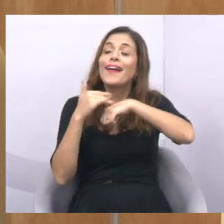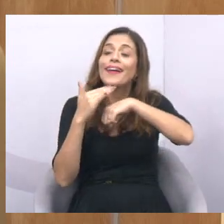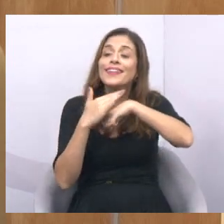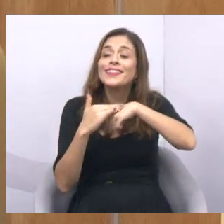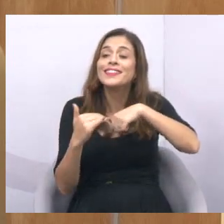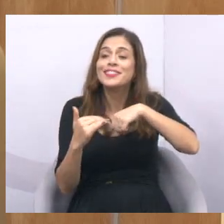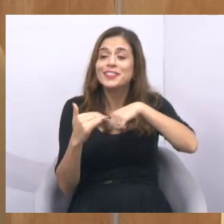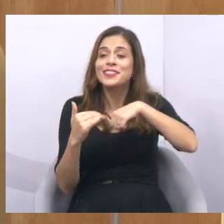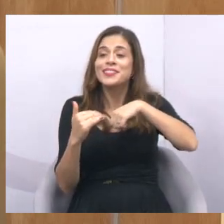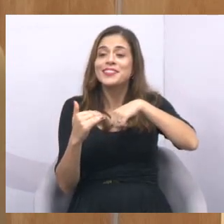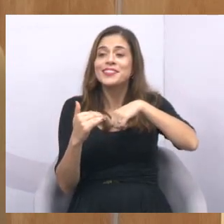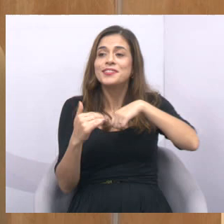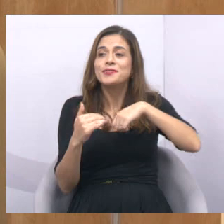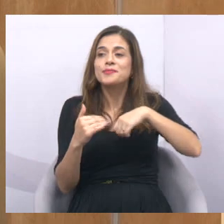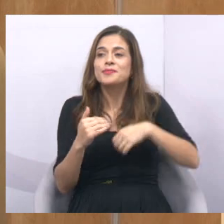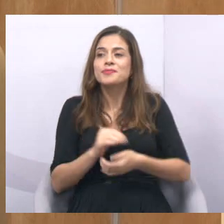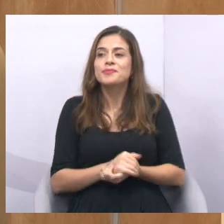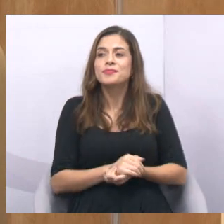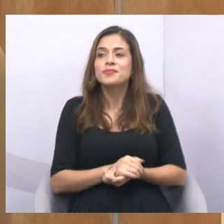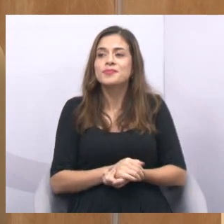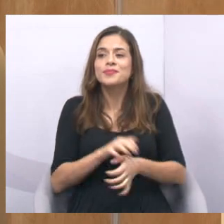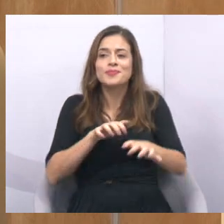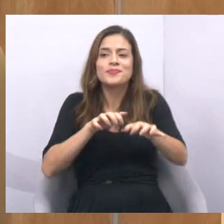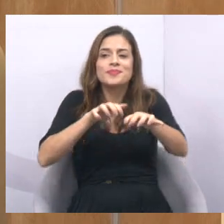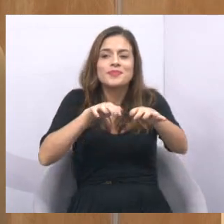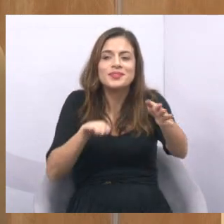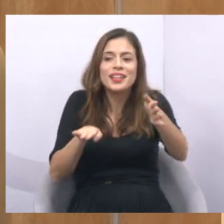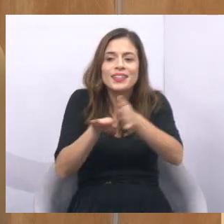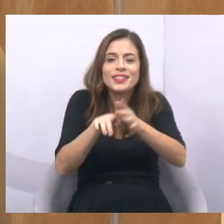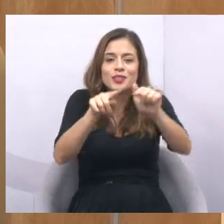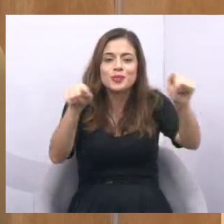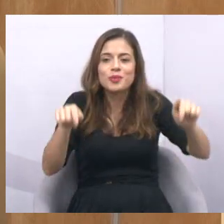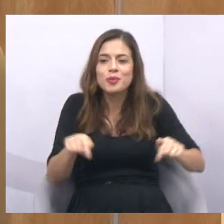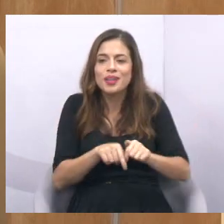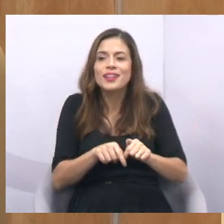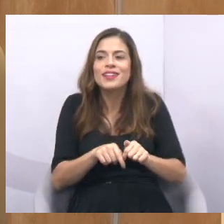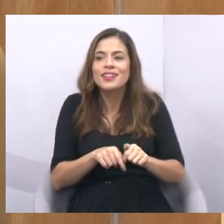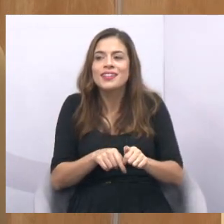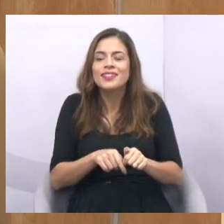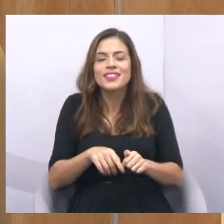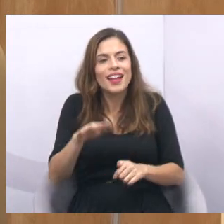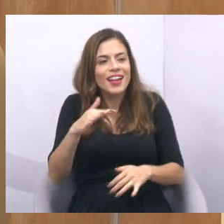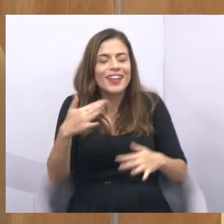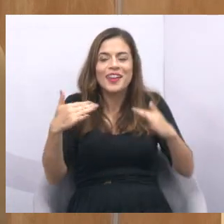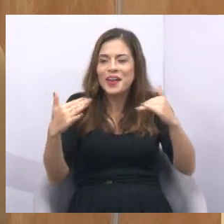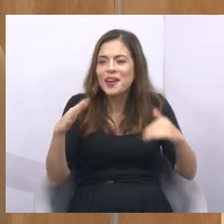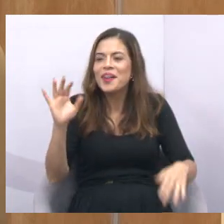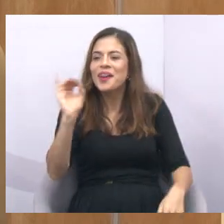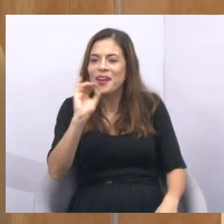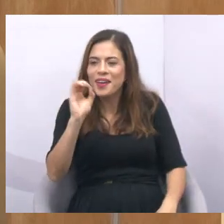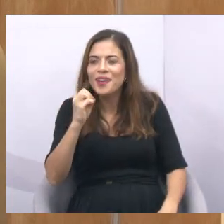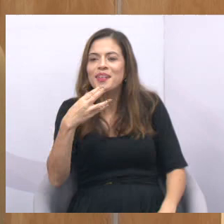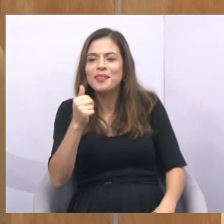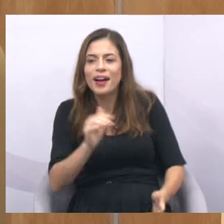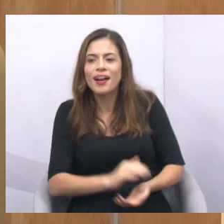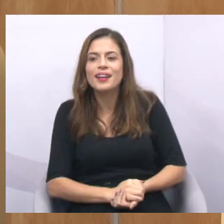encontrando desde o estacionamento até o estádio. Então, essas coisas a gente guarda,